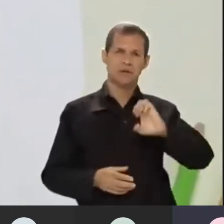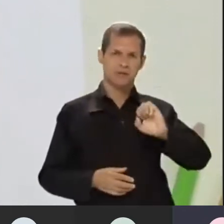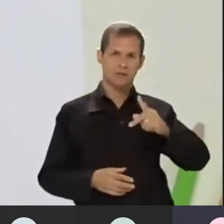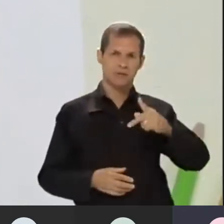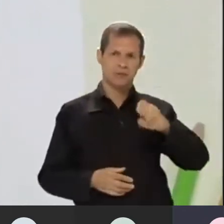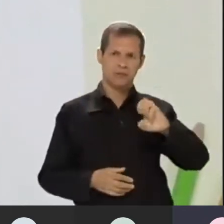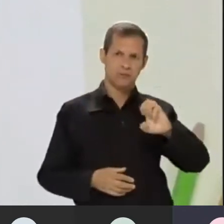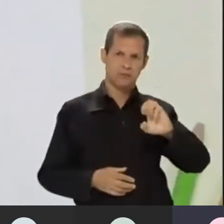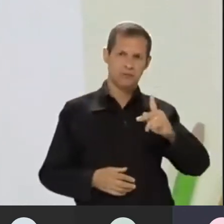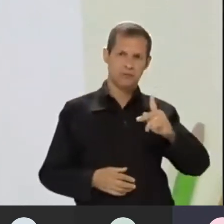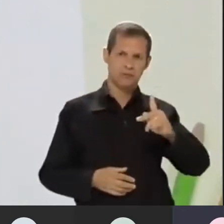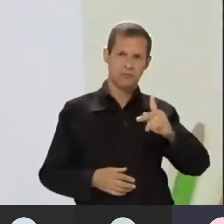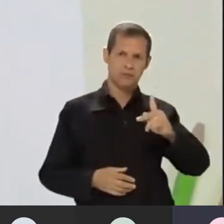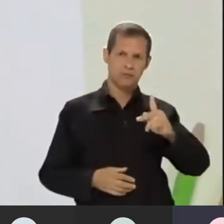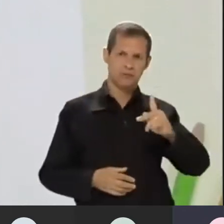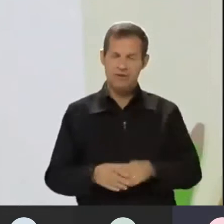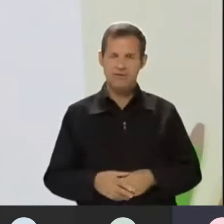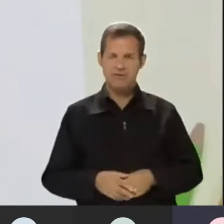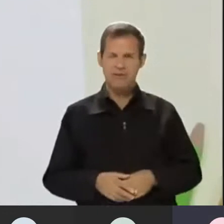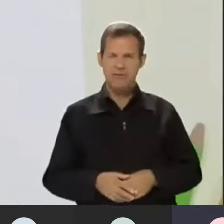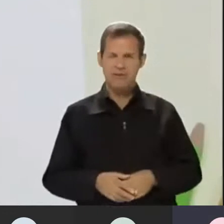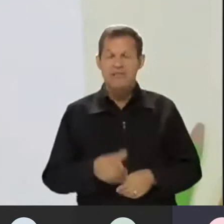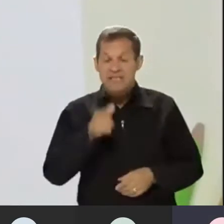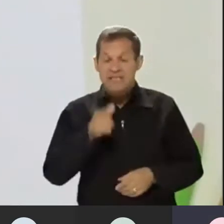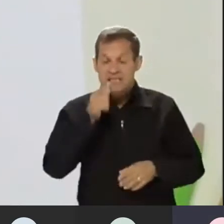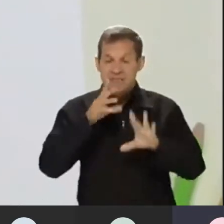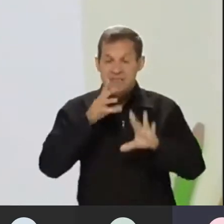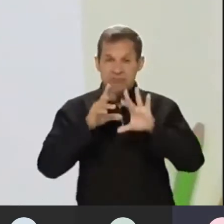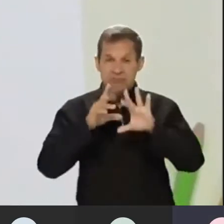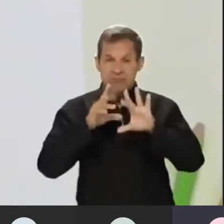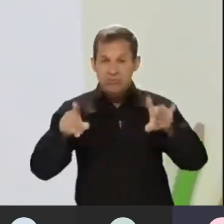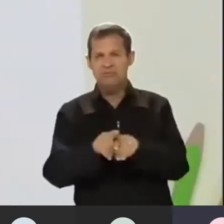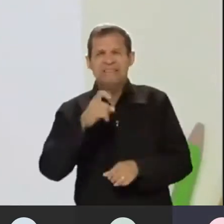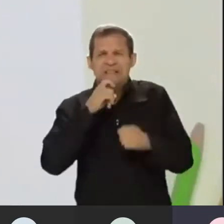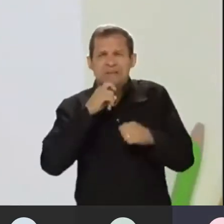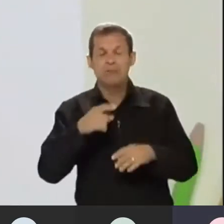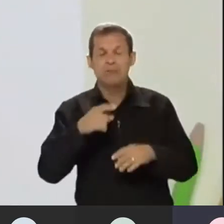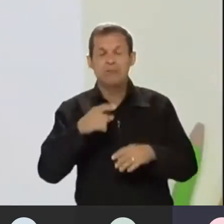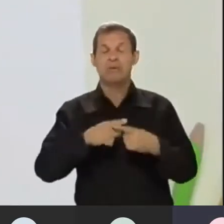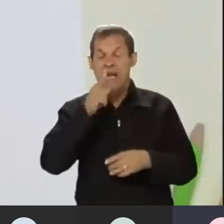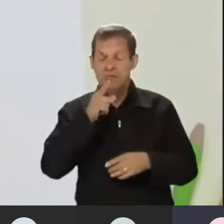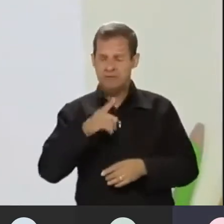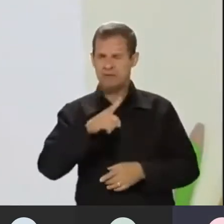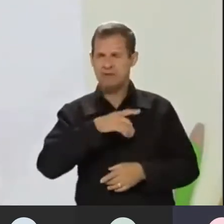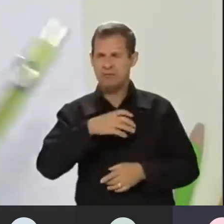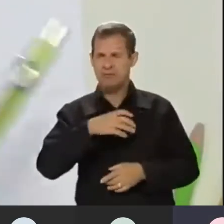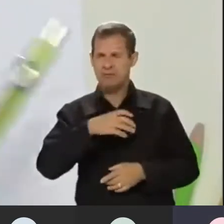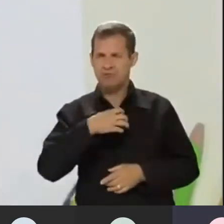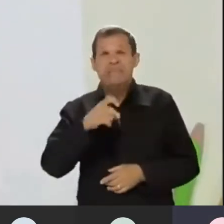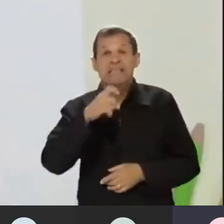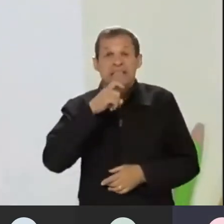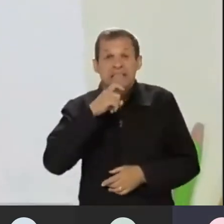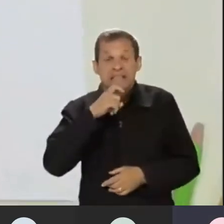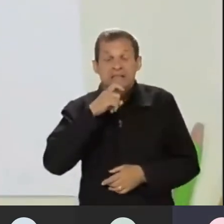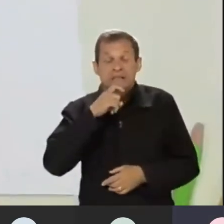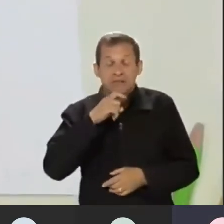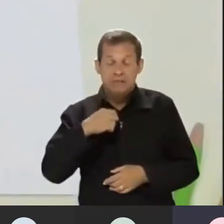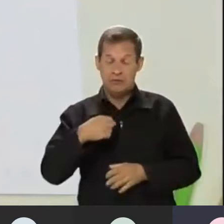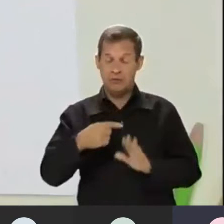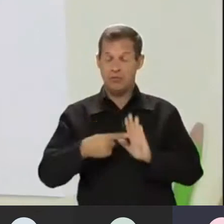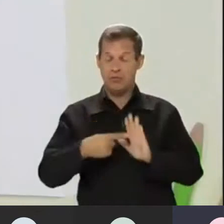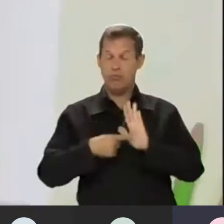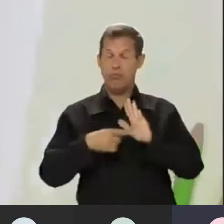essa umidificação, como também ele vai trazer o resfriamento, porque a água tem essa condição, tá, de trazer esse resfriamento. Eu